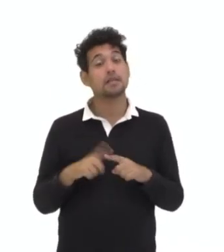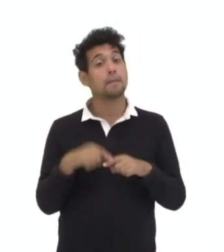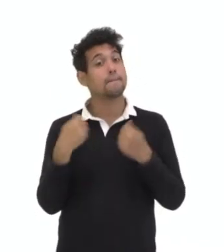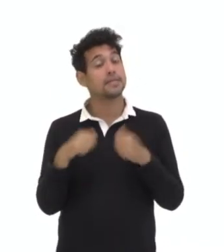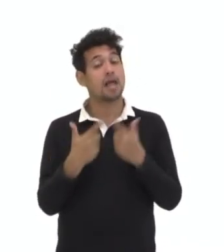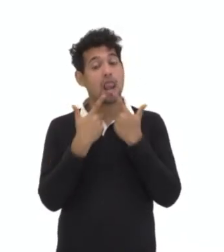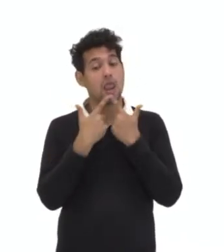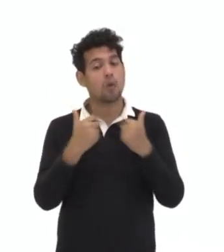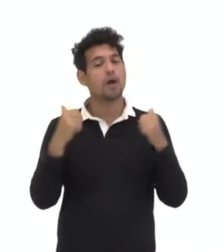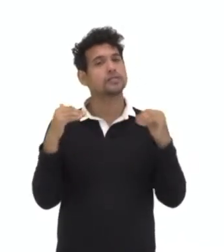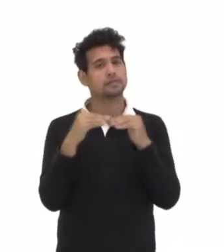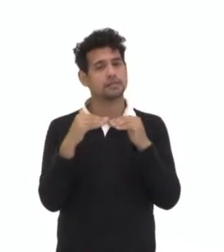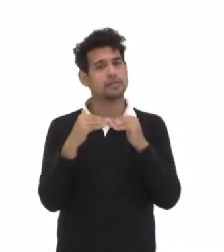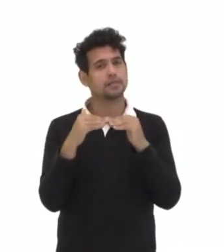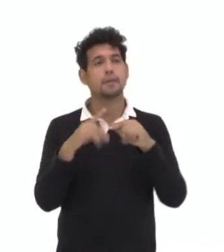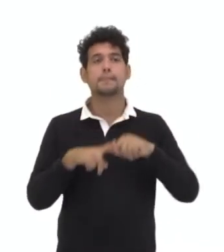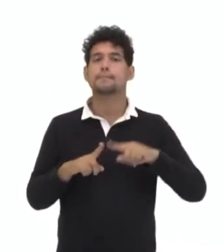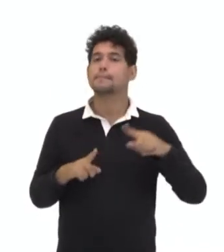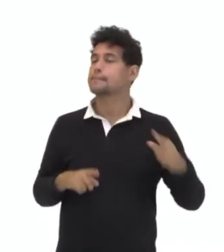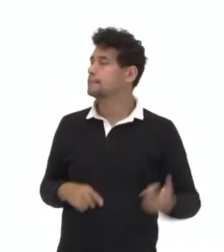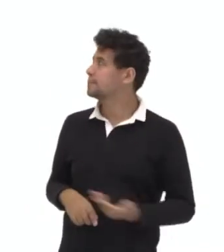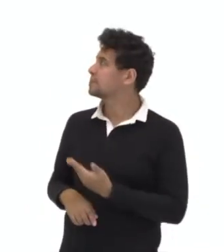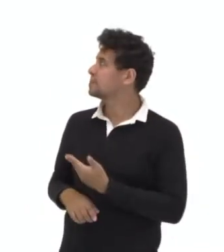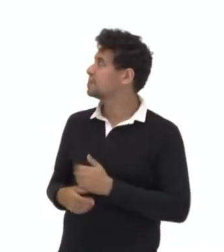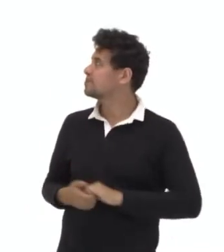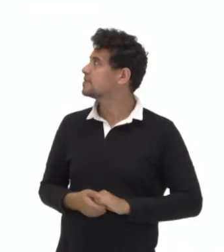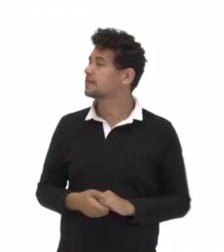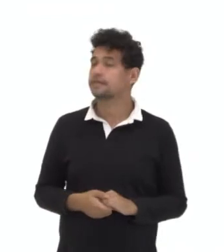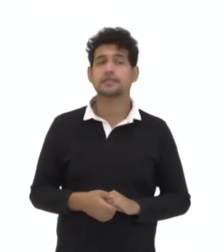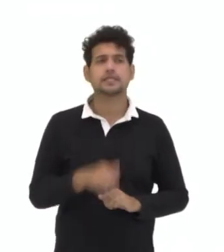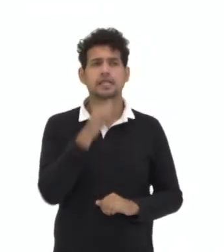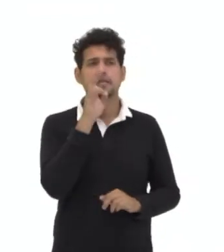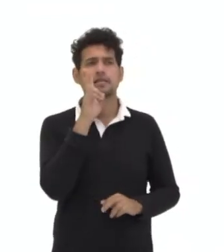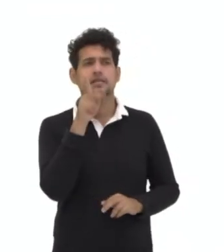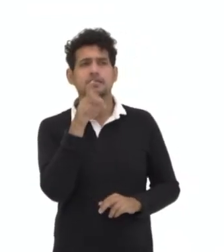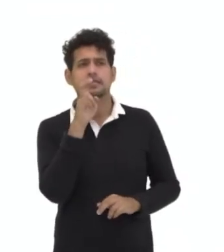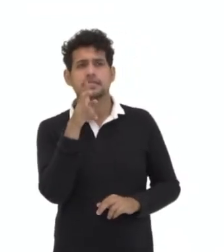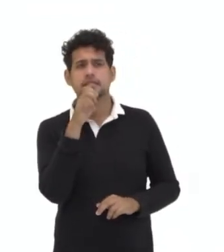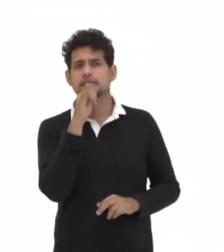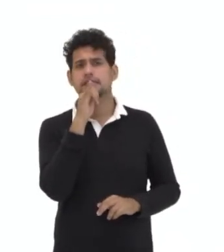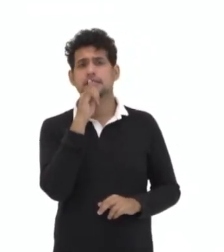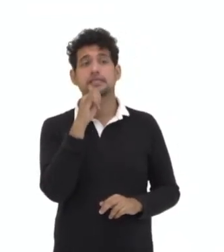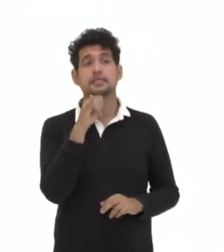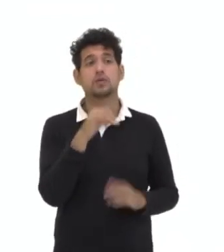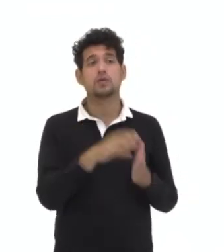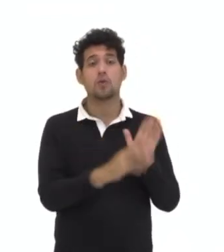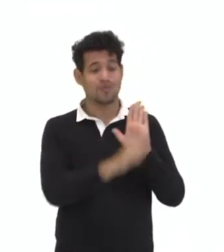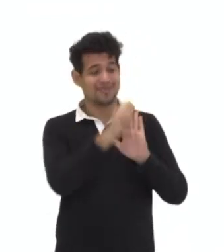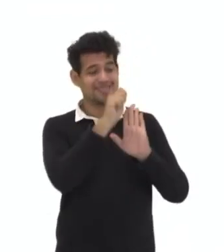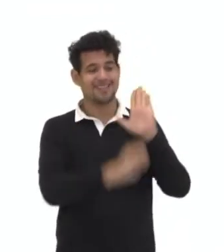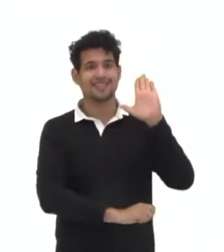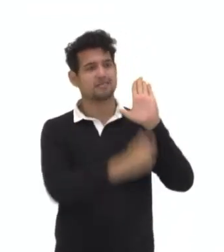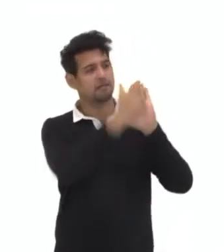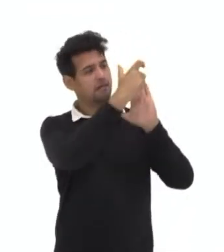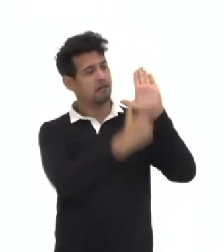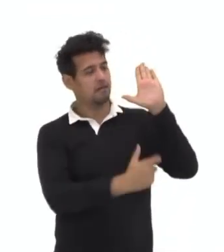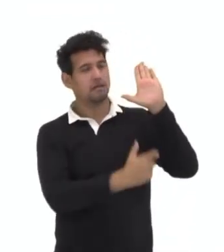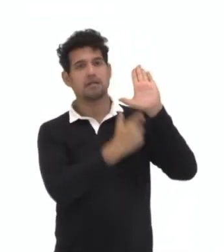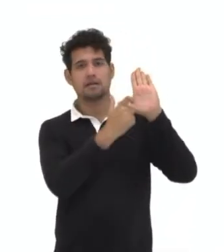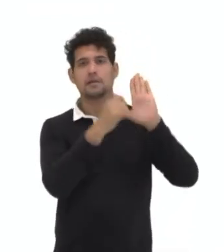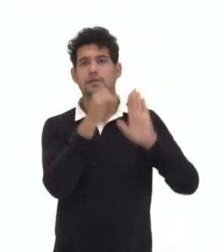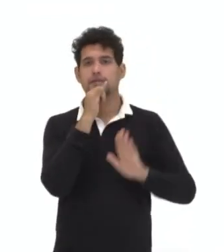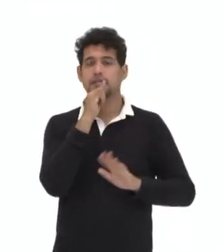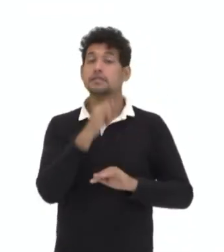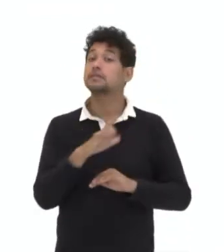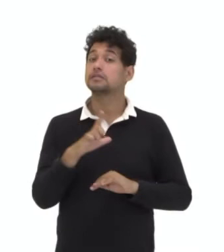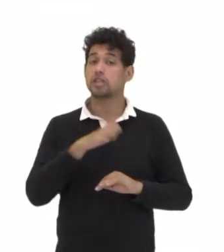linguagem adequada. E aqui também, né? Se você olha o texto em si, você já vê aqui,